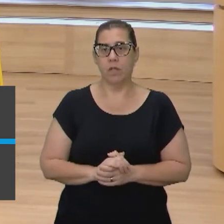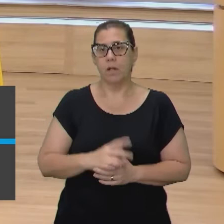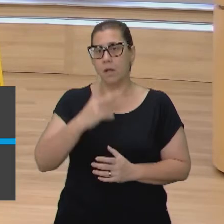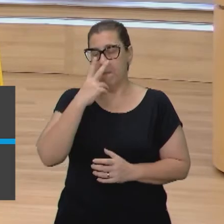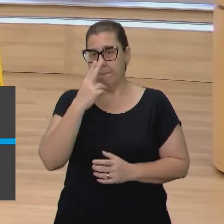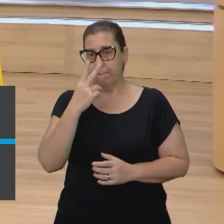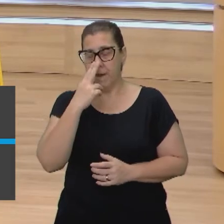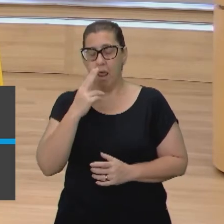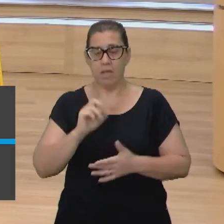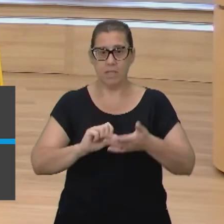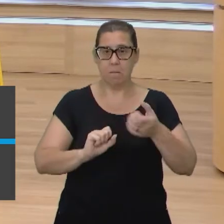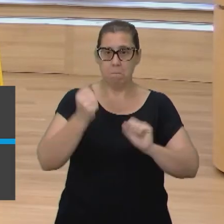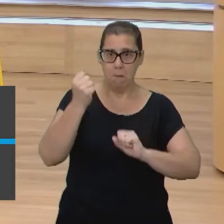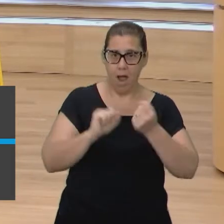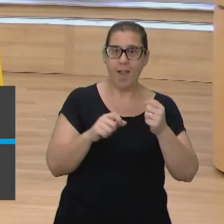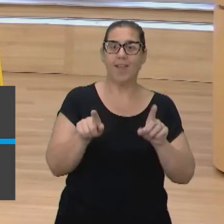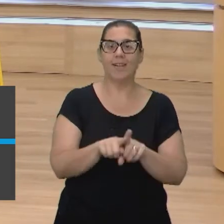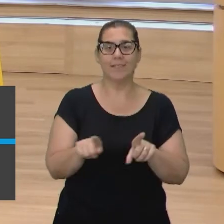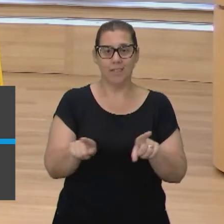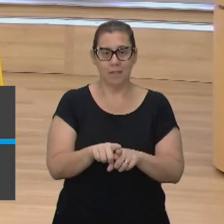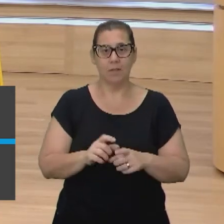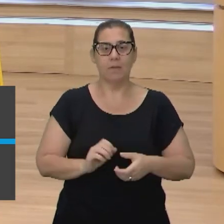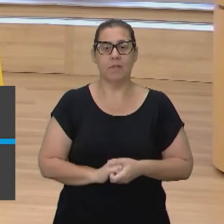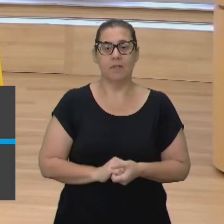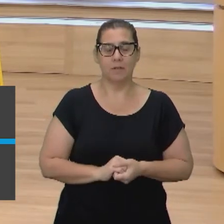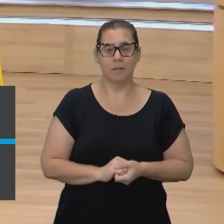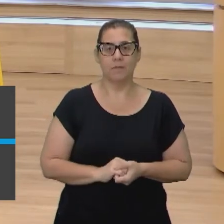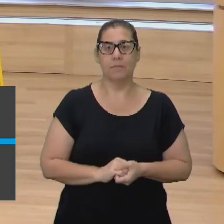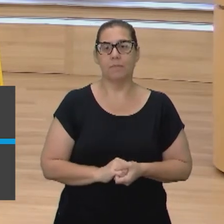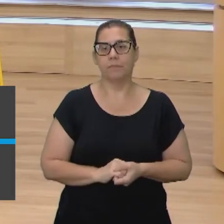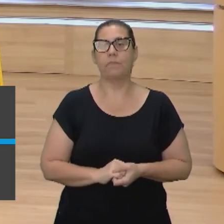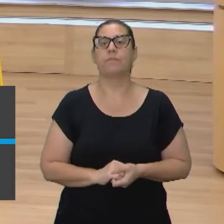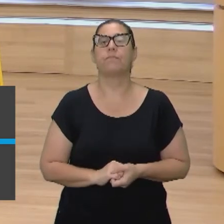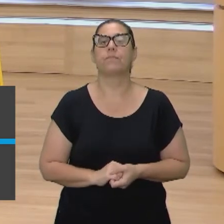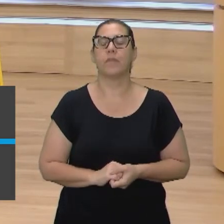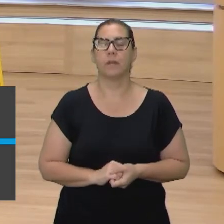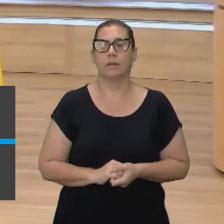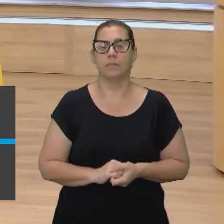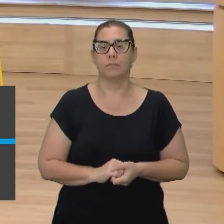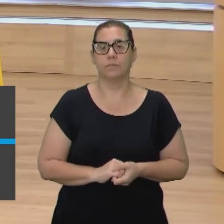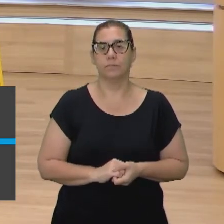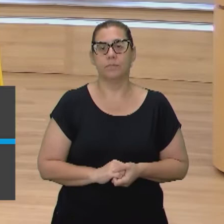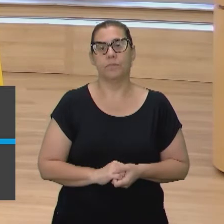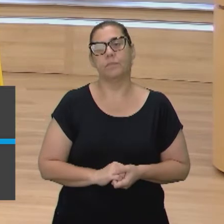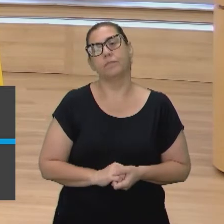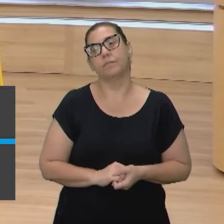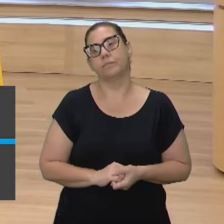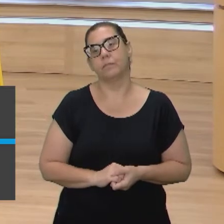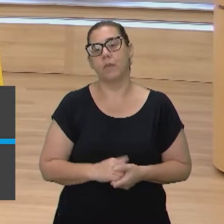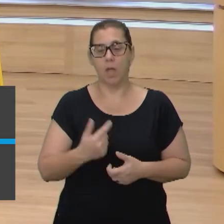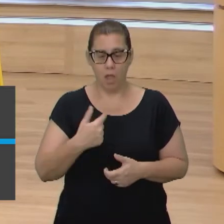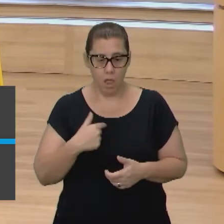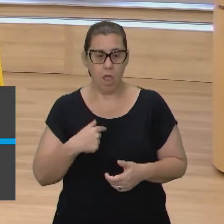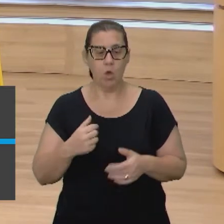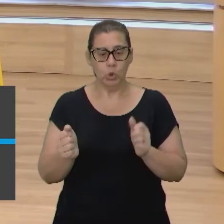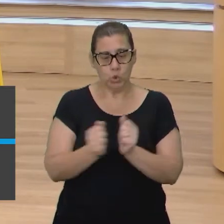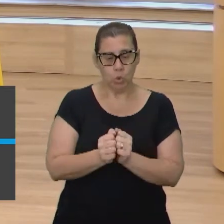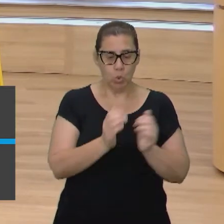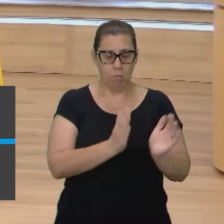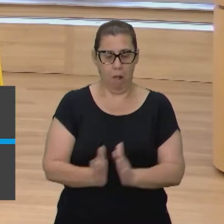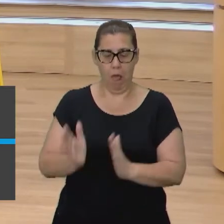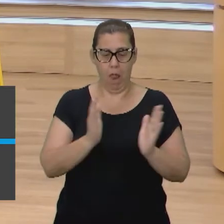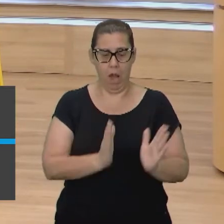funciona em função da máquina e não o contrário como deveria ser, né? A máquina funcionar para a pessoa, para o ser humano,